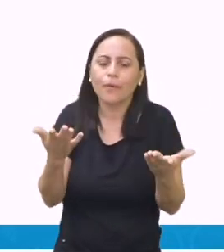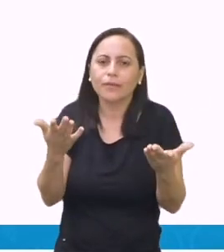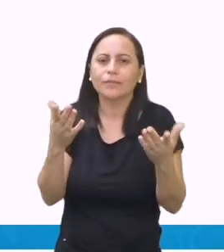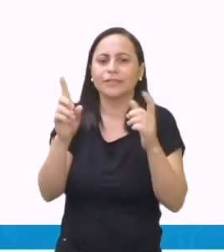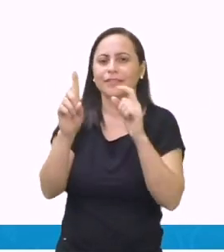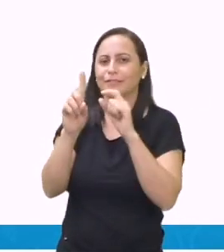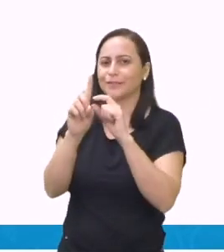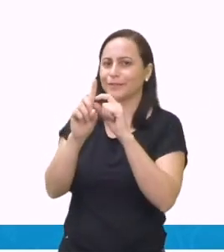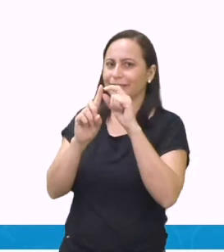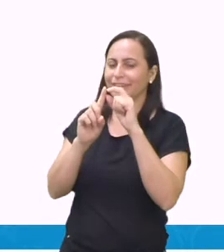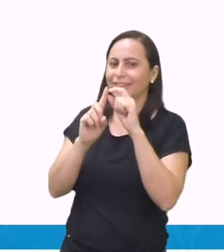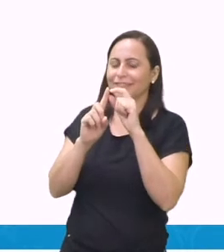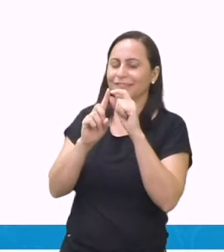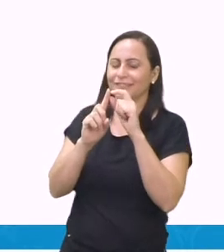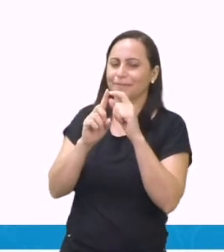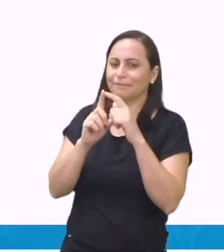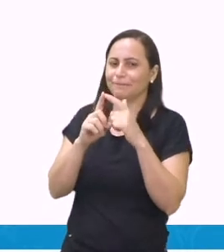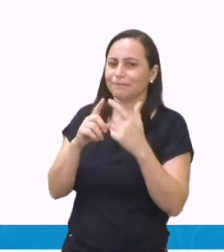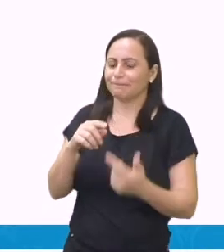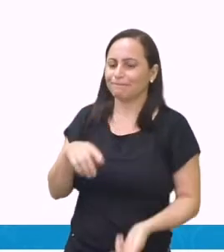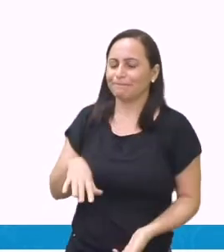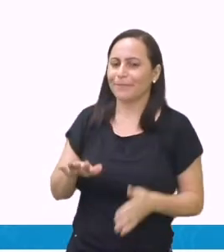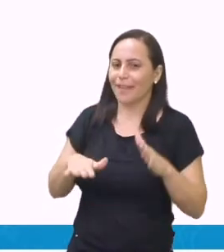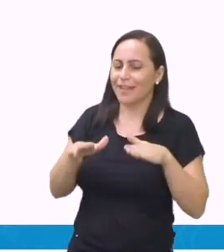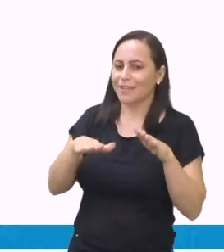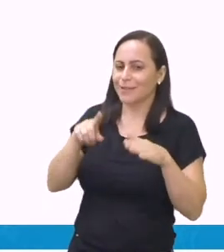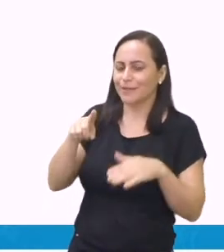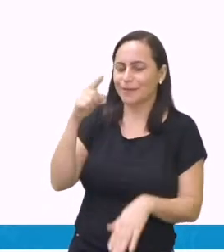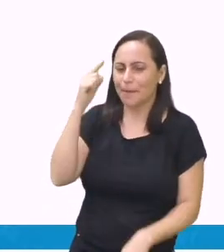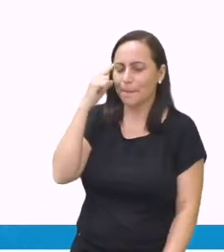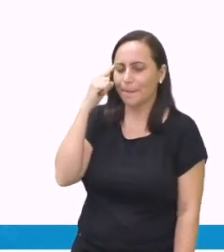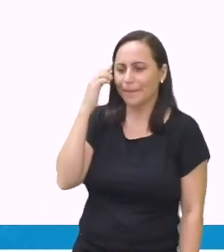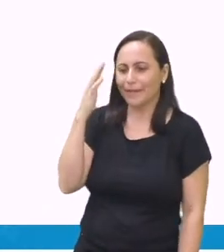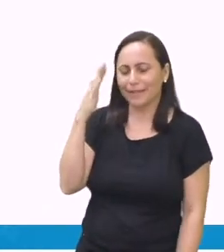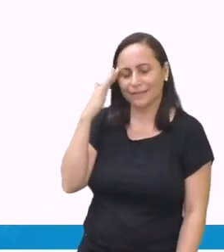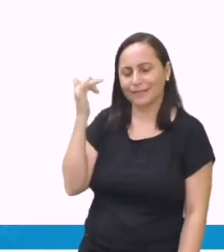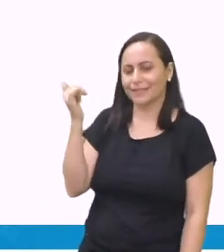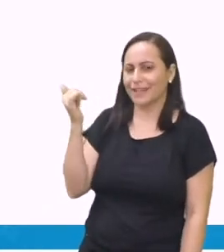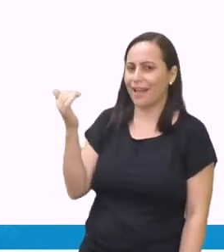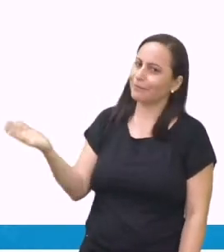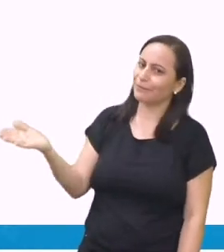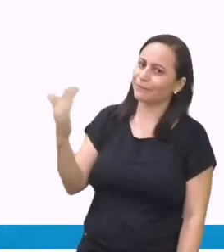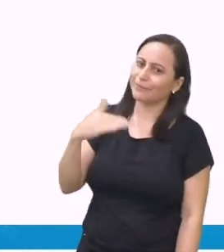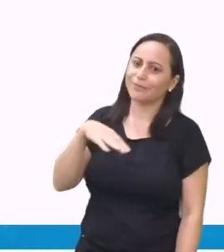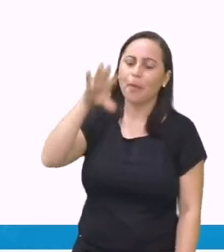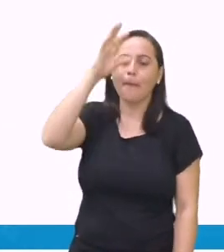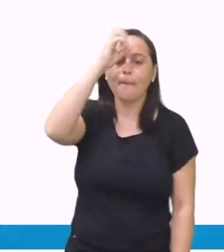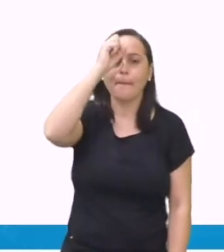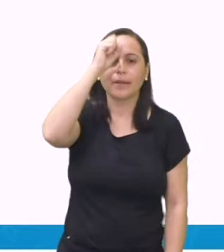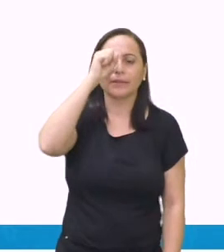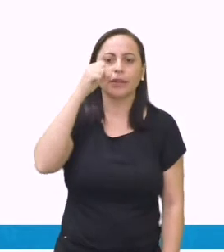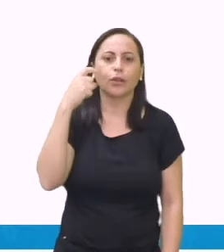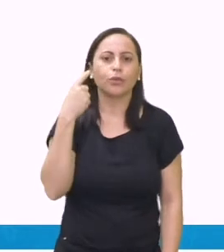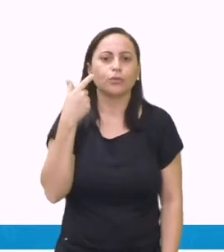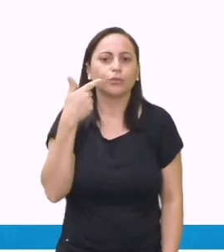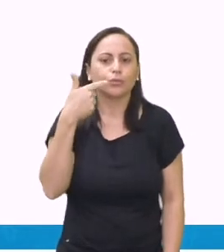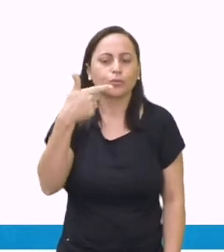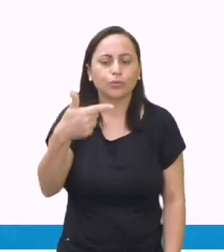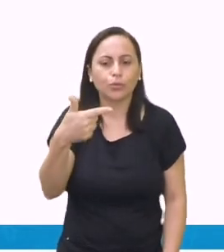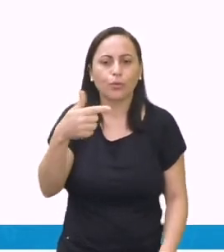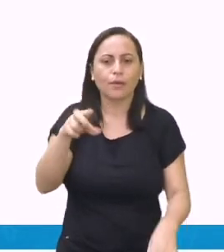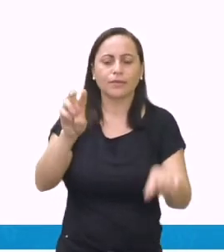Às vezes muitos de vocês vão falar assim, professora, eu não sei. Vamos aprender? 2 centenas são